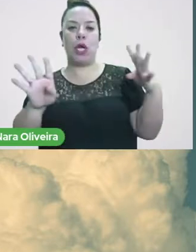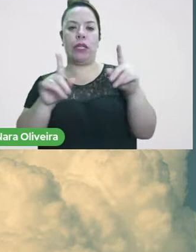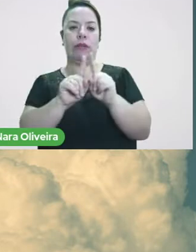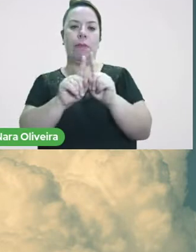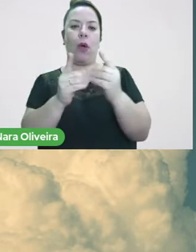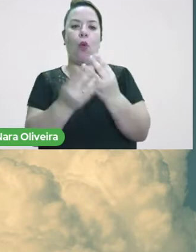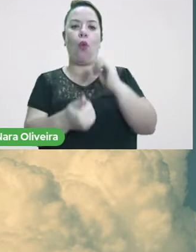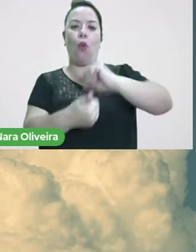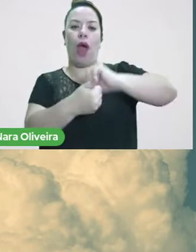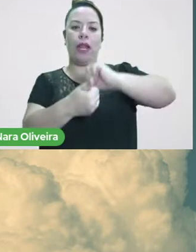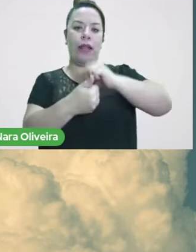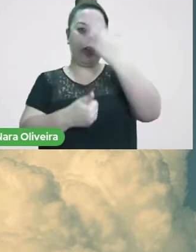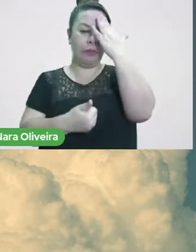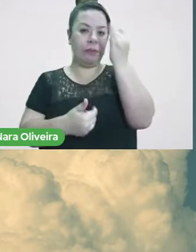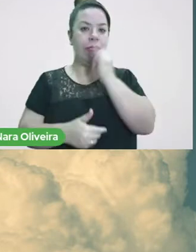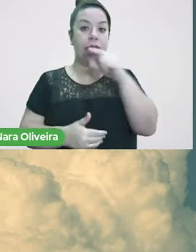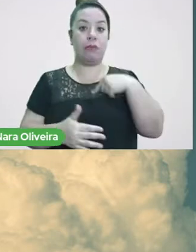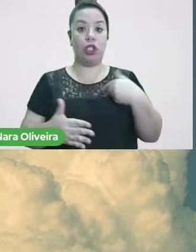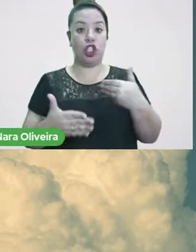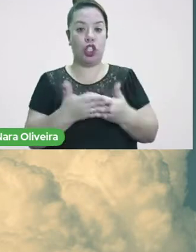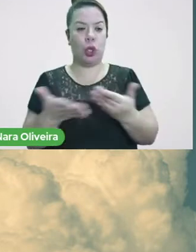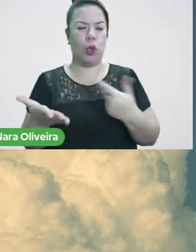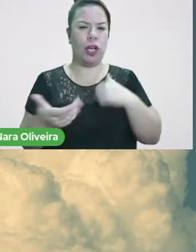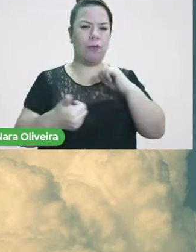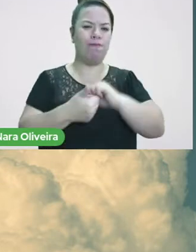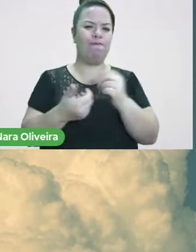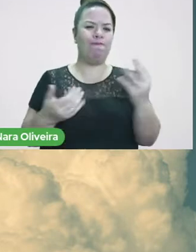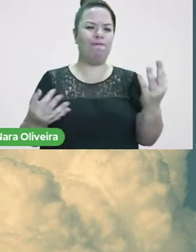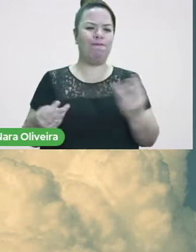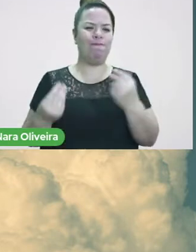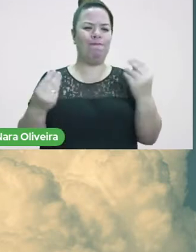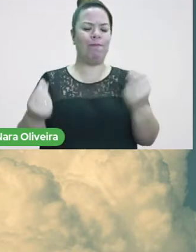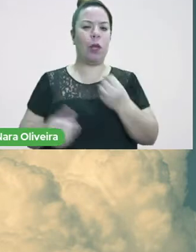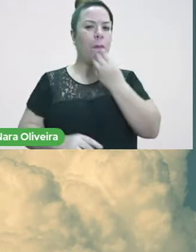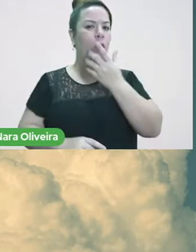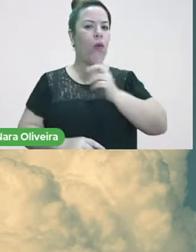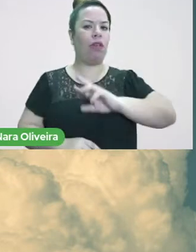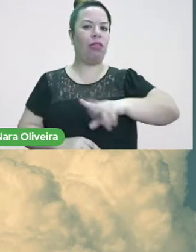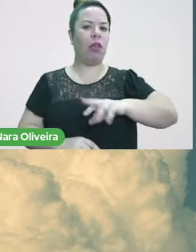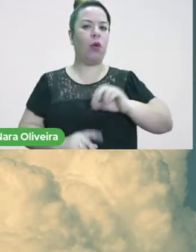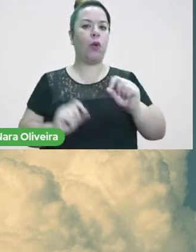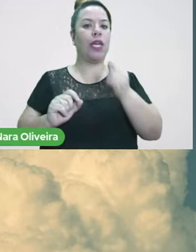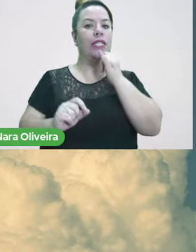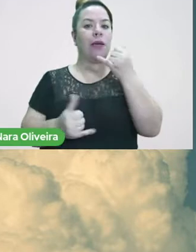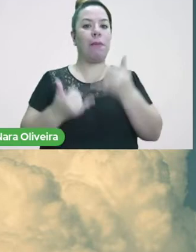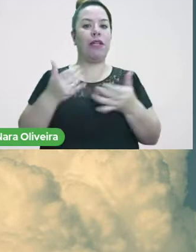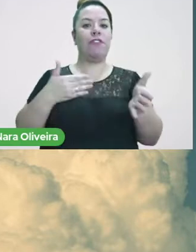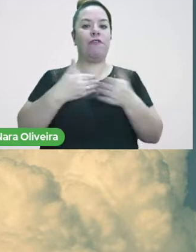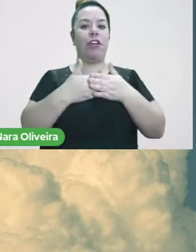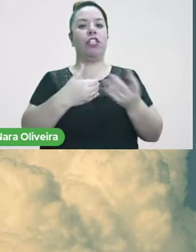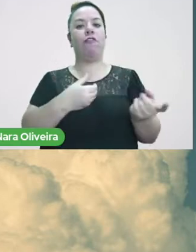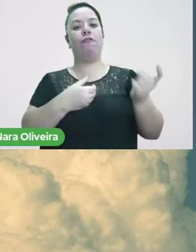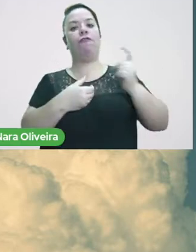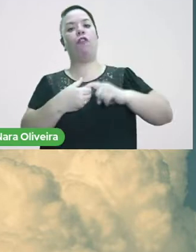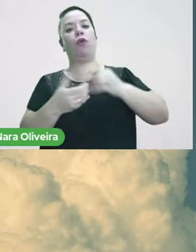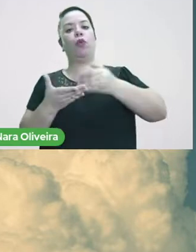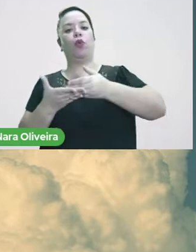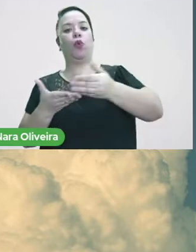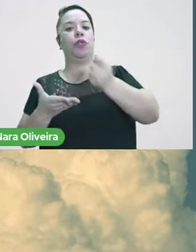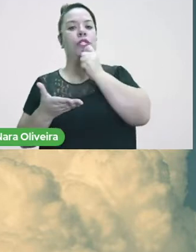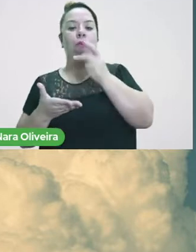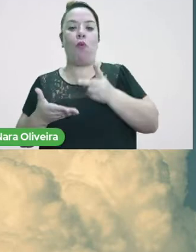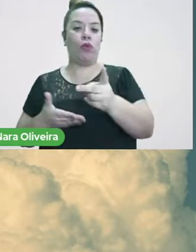fases e você atesta que a qualidade não está boa o suficiente, a porta se fecha para você e você tem que voltar. Você não pode ir para frente,